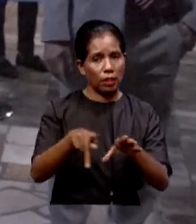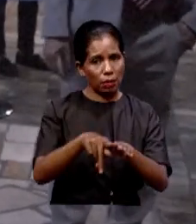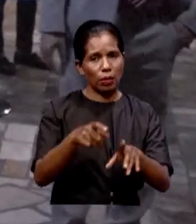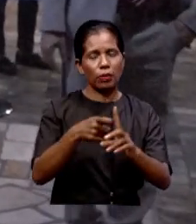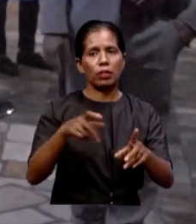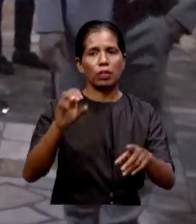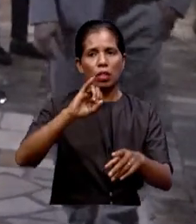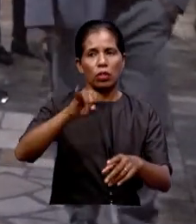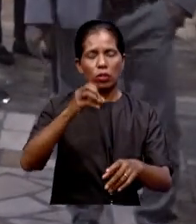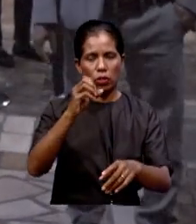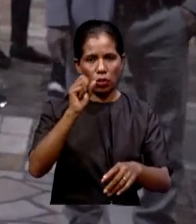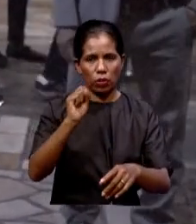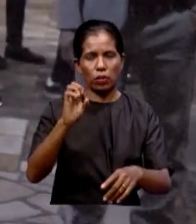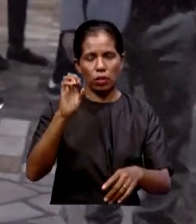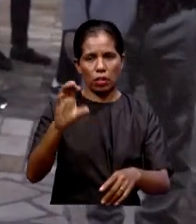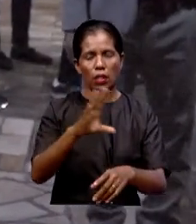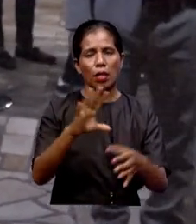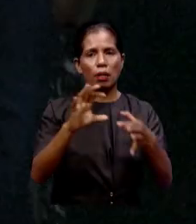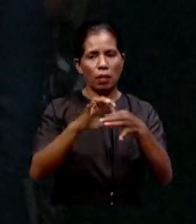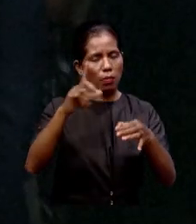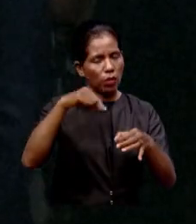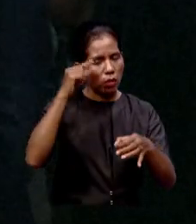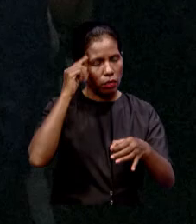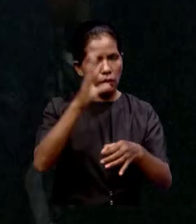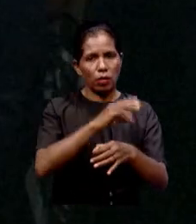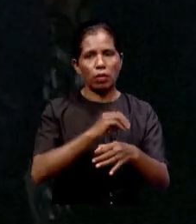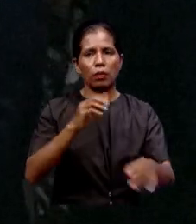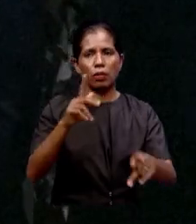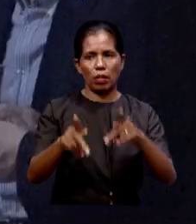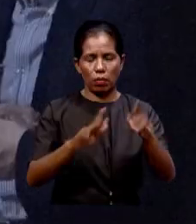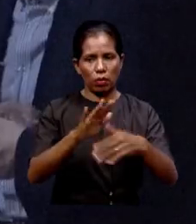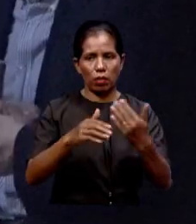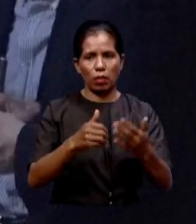José Ramos Horta, inclui membro governo balun no entidade civil